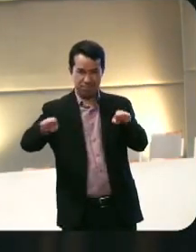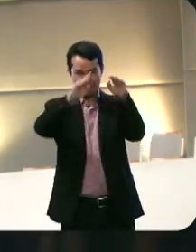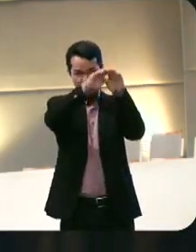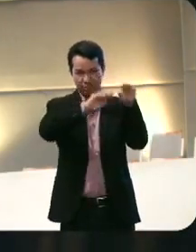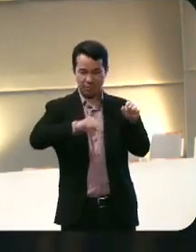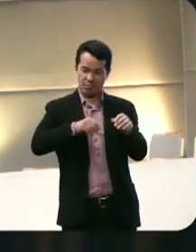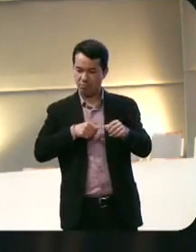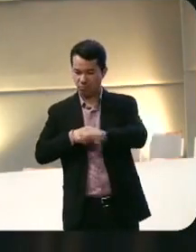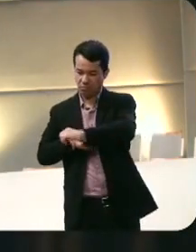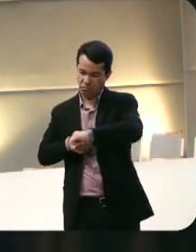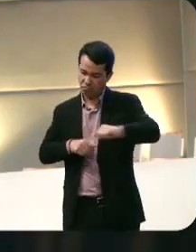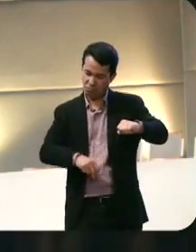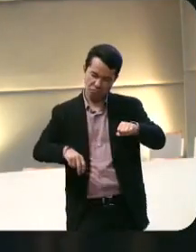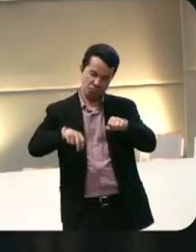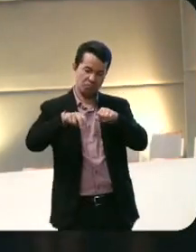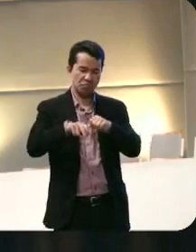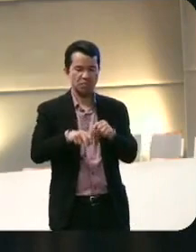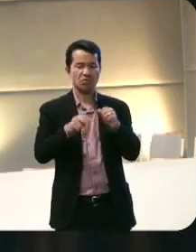habituado, a gente é tudo travado.